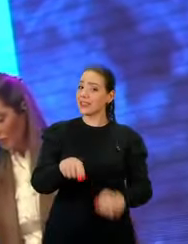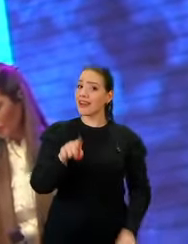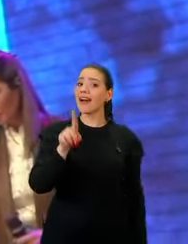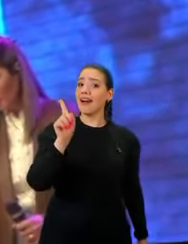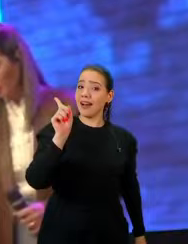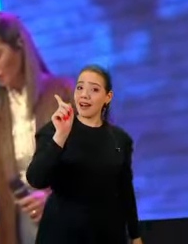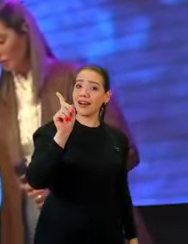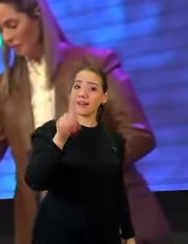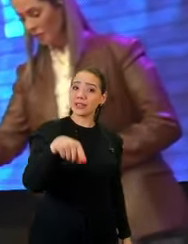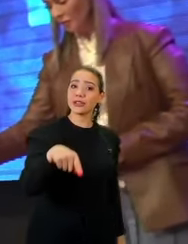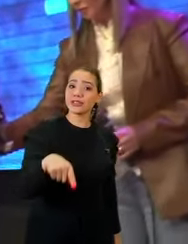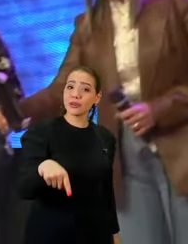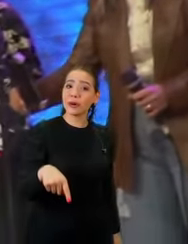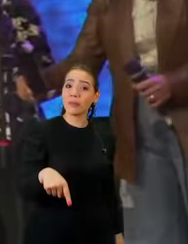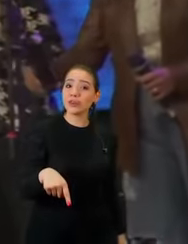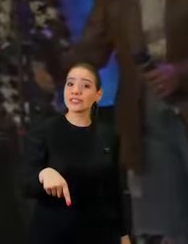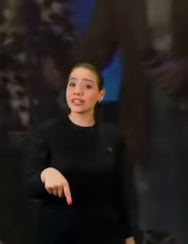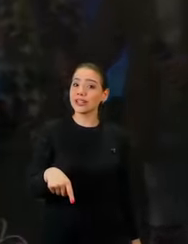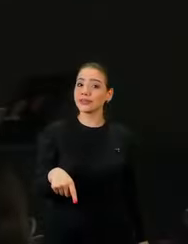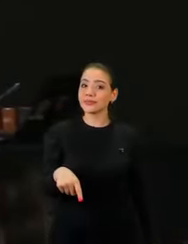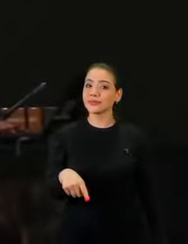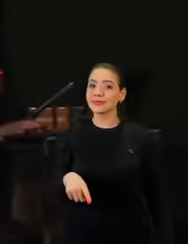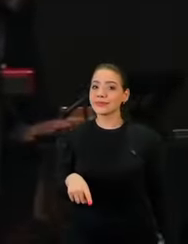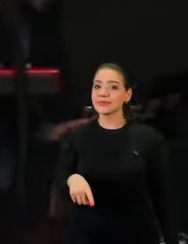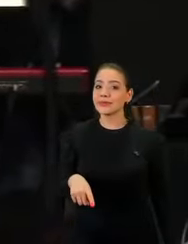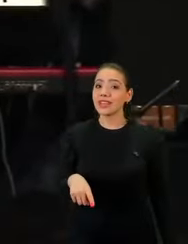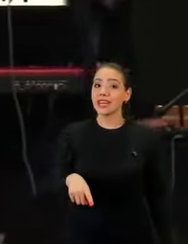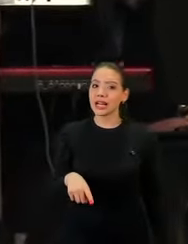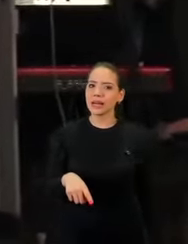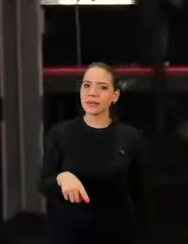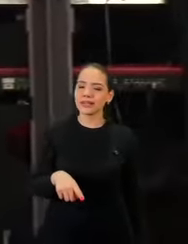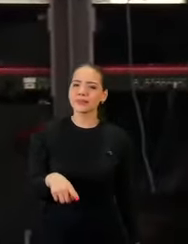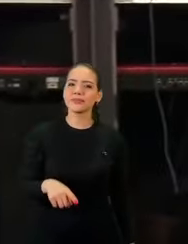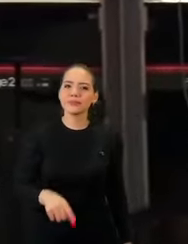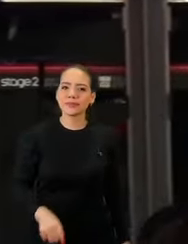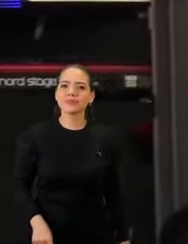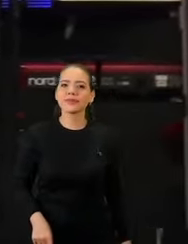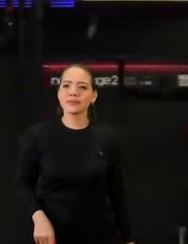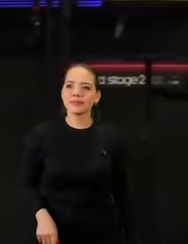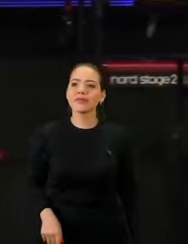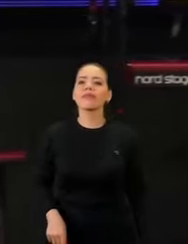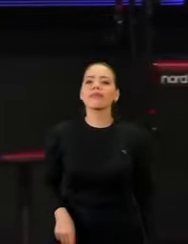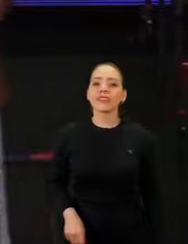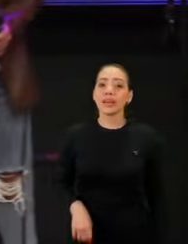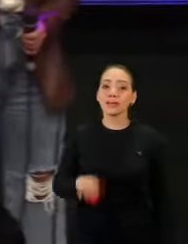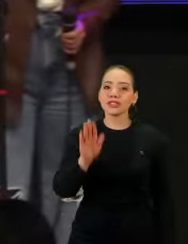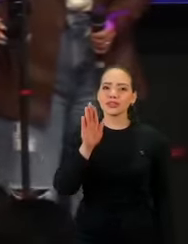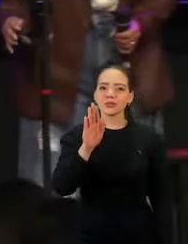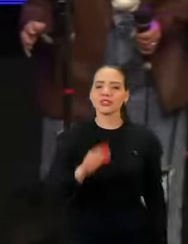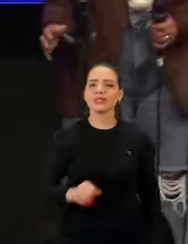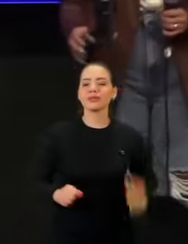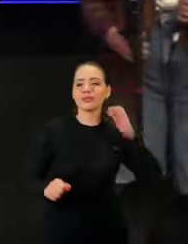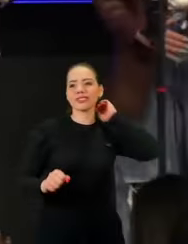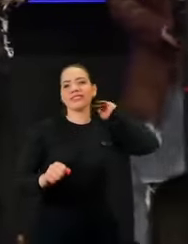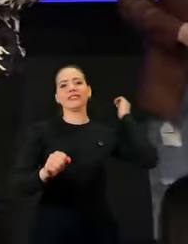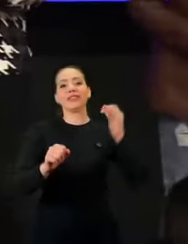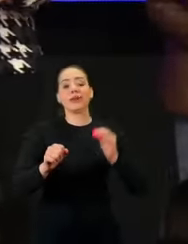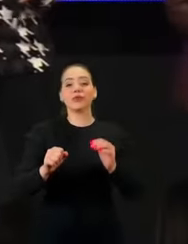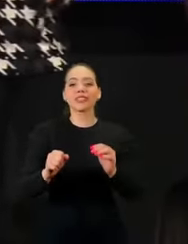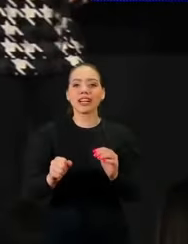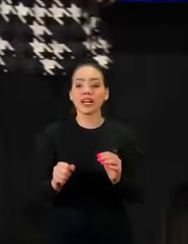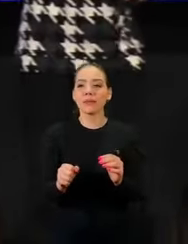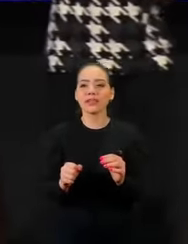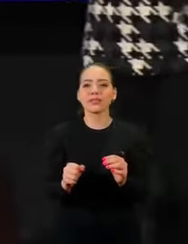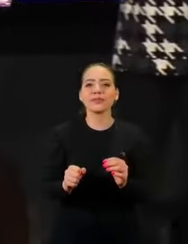norte a sul. Deus não está fazendo isso porque tem compromisso com uma denominação, esqueça. Ele não vai levantar o